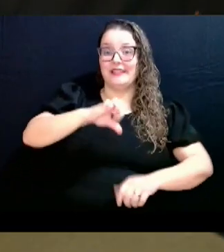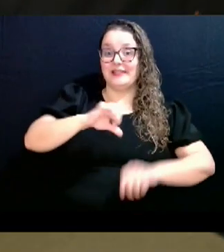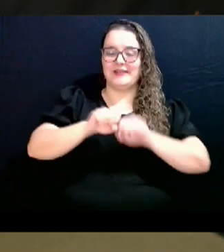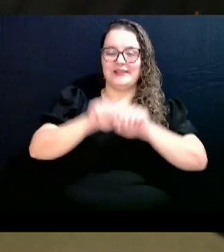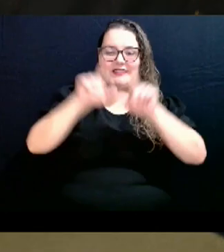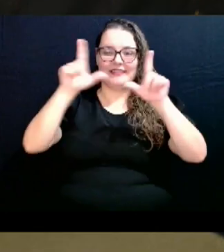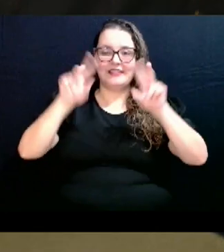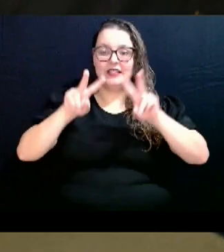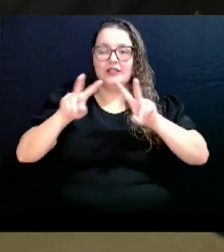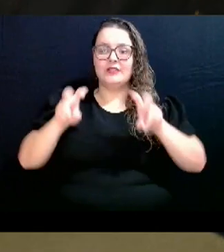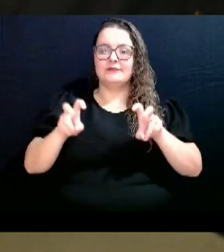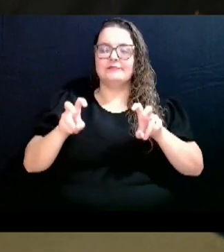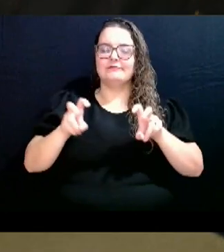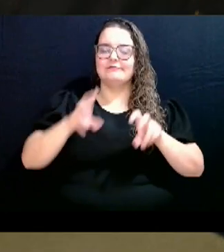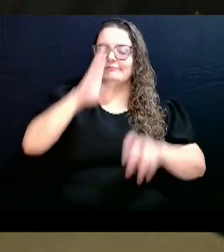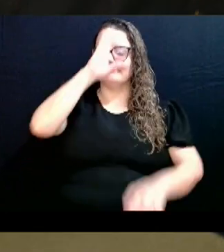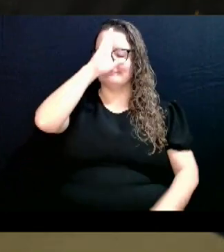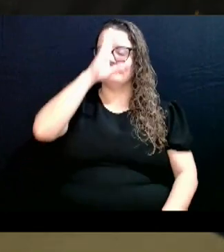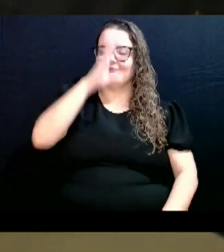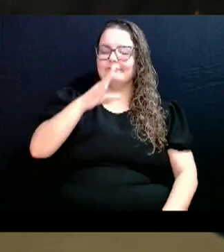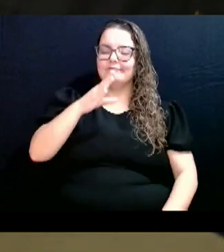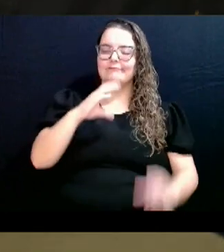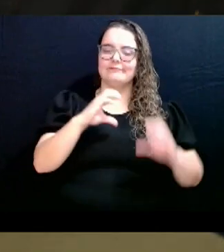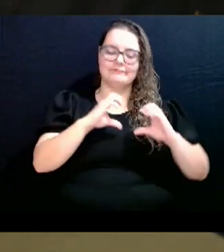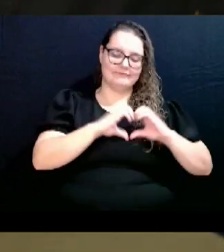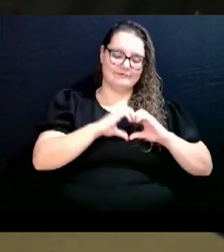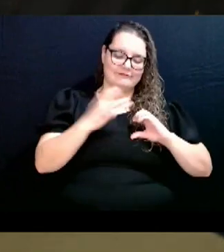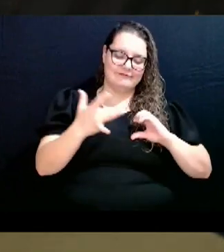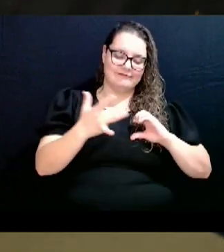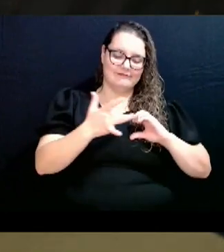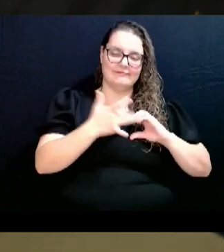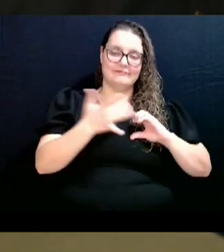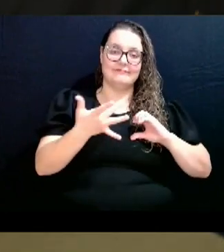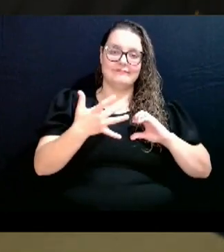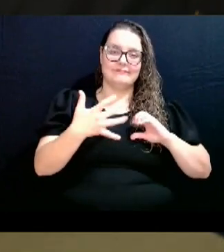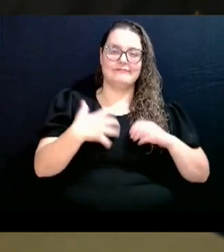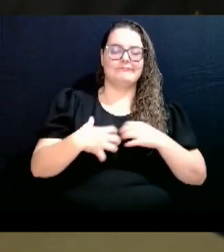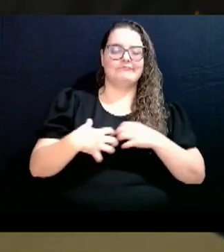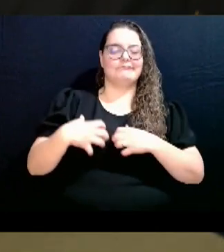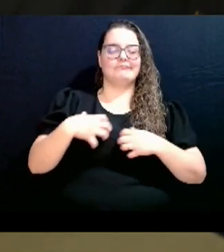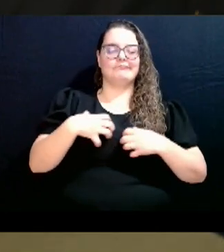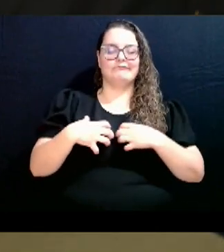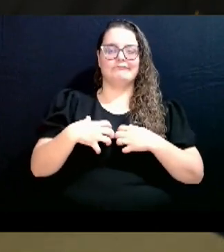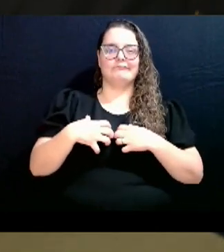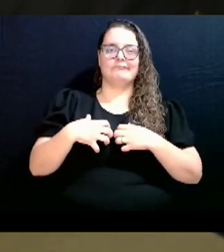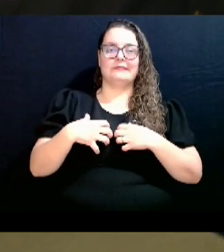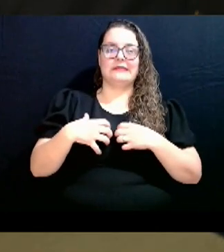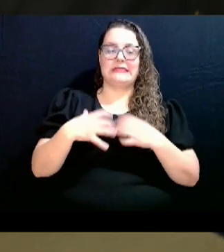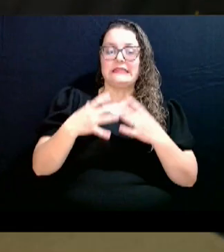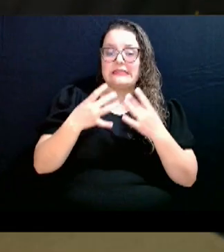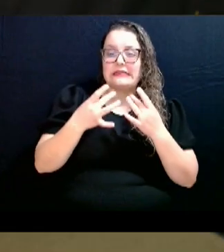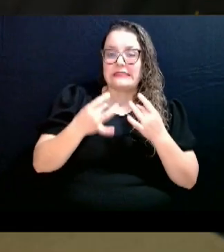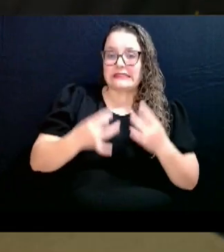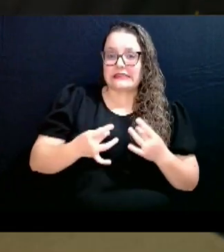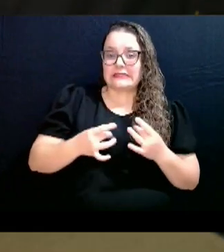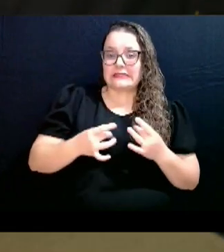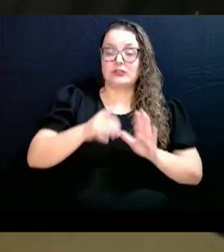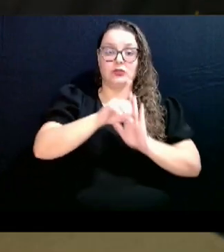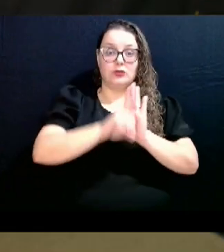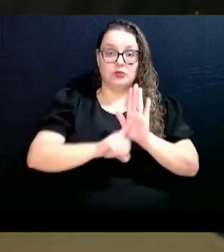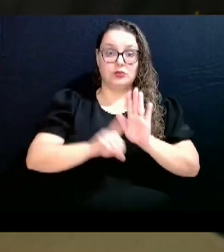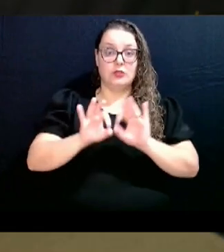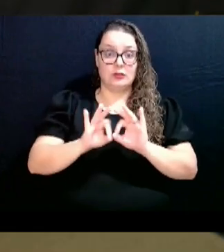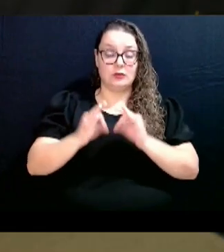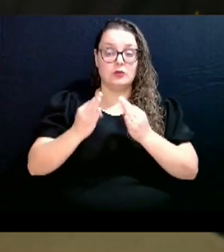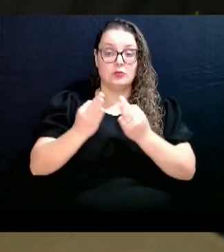toca diretamente o coração e muitas vezes mexe com questões delicadas do direito da família.